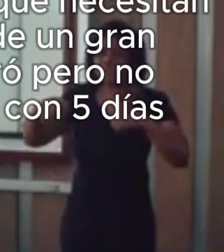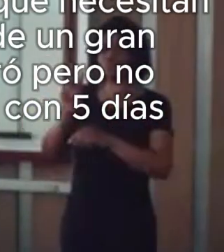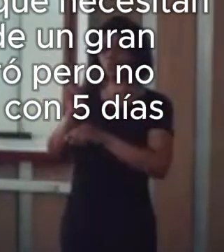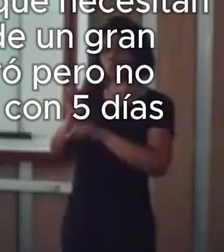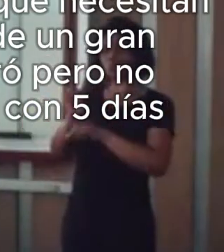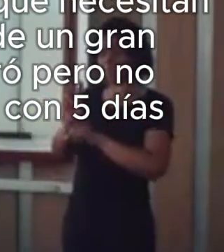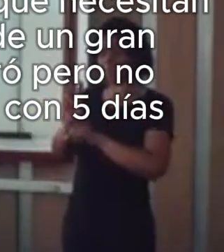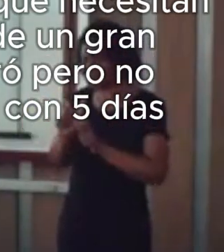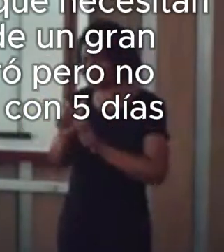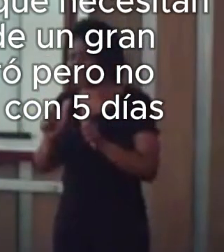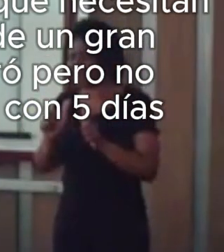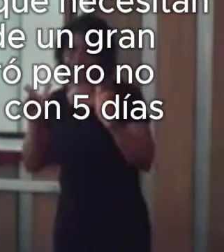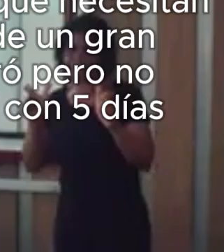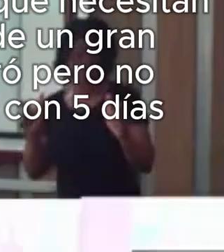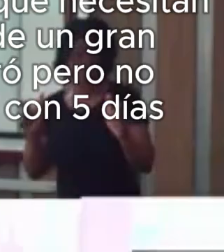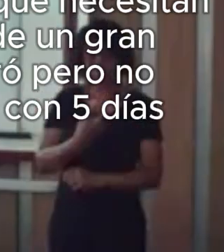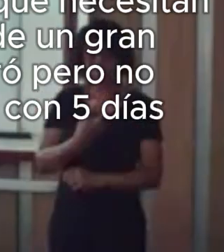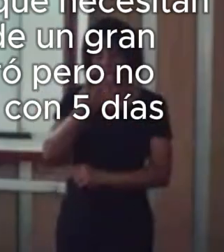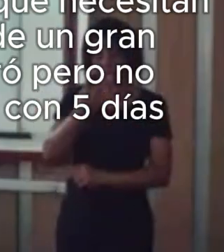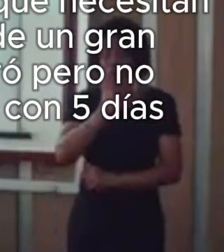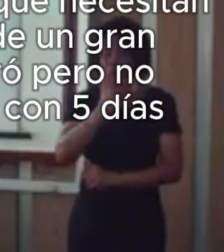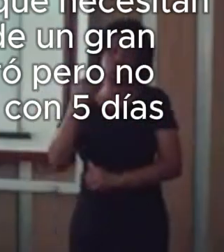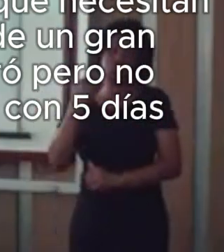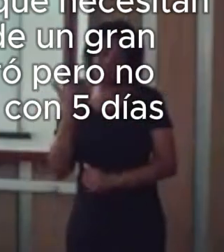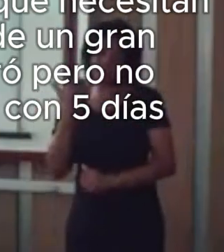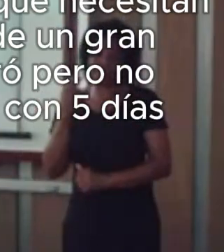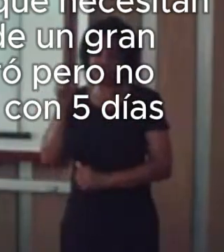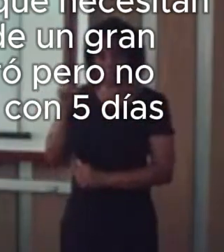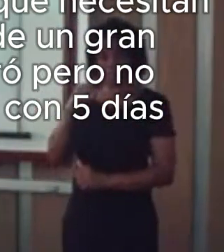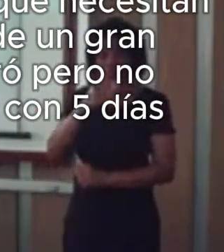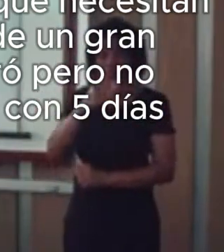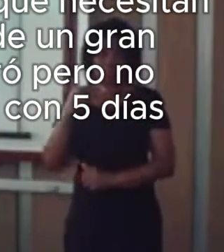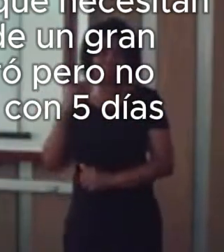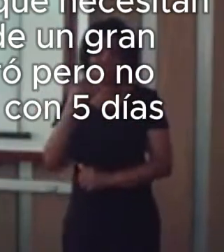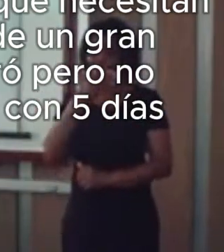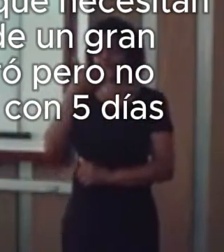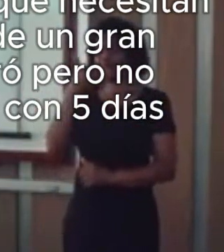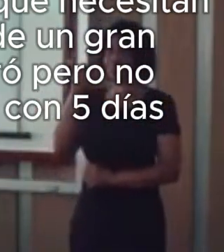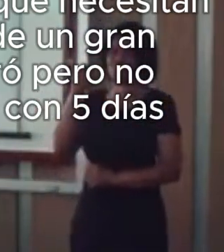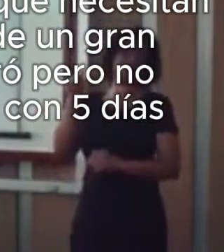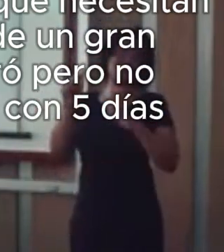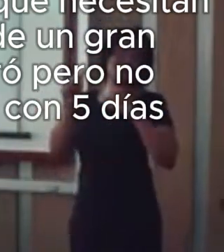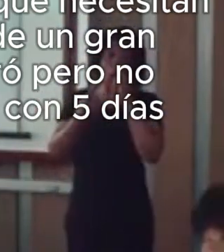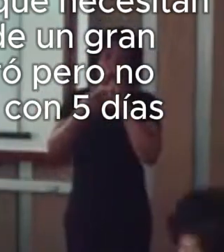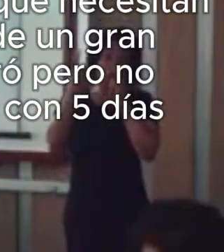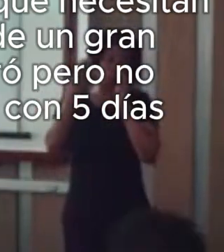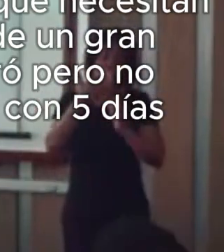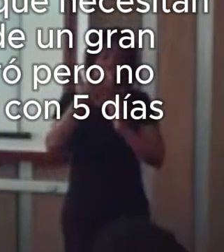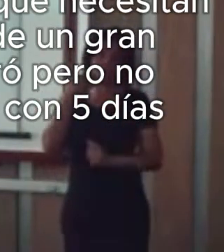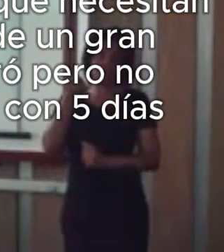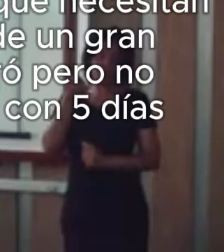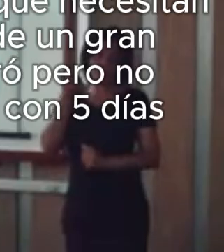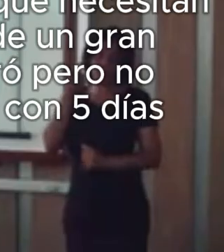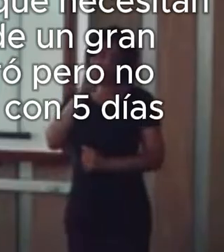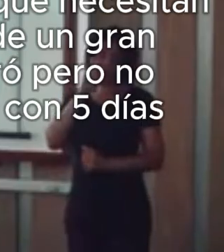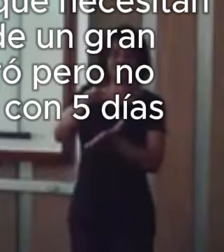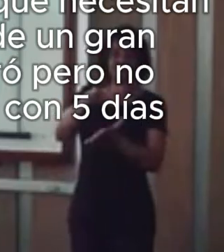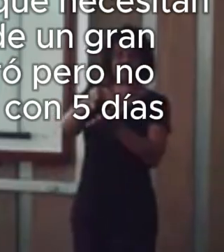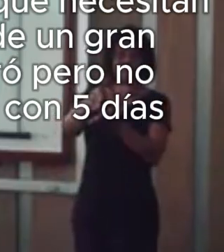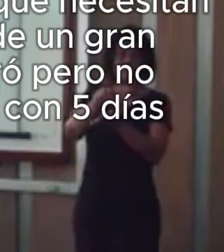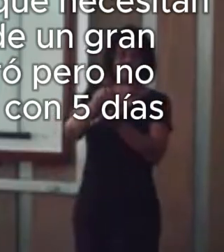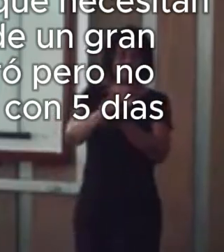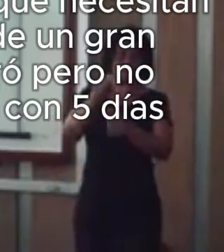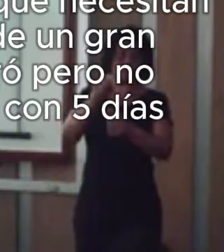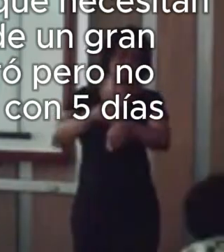muito grande, e 2 deles foram a óbito. Então, esses que foram a óbito não melhoraram. Na verdade, um deles melhorou, mas a gente não conseguiu registrar porque não estava na